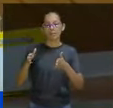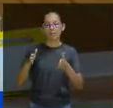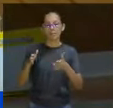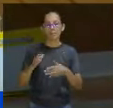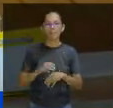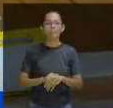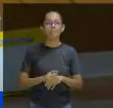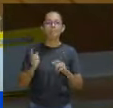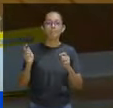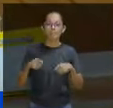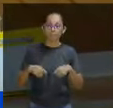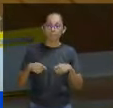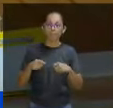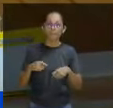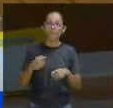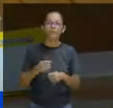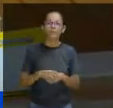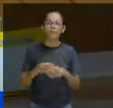manifestação